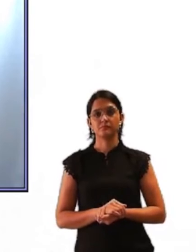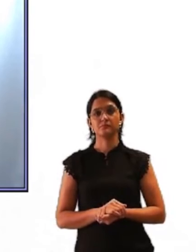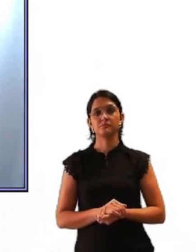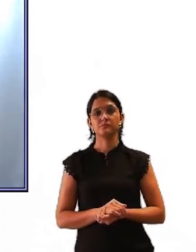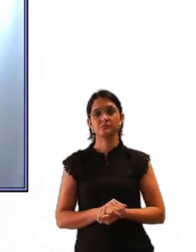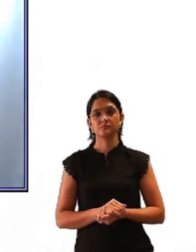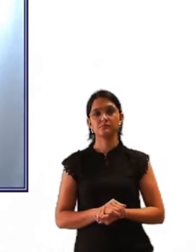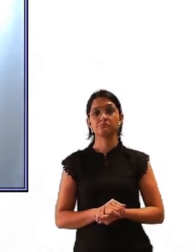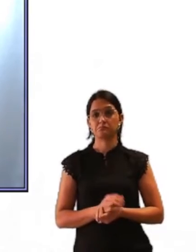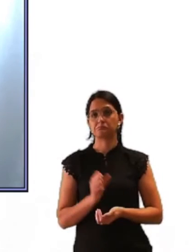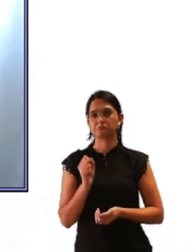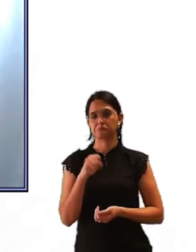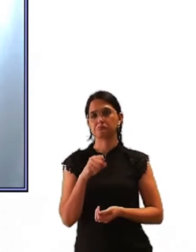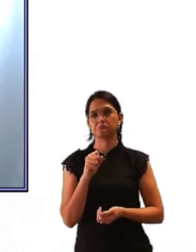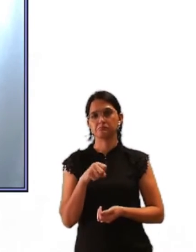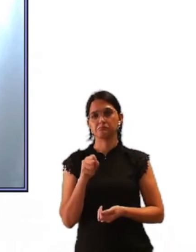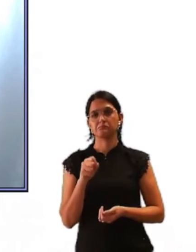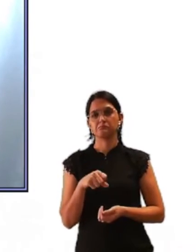Isso.